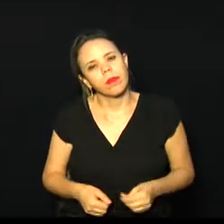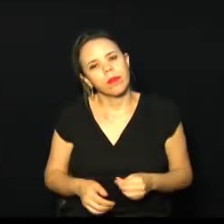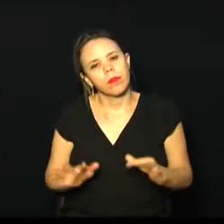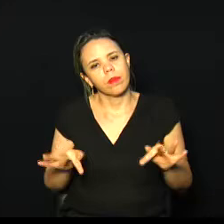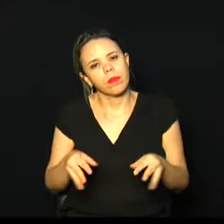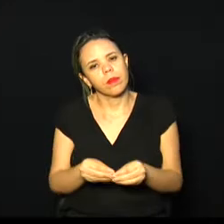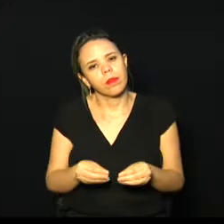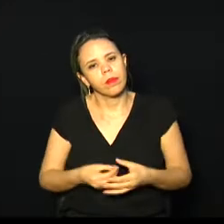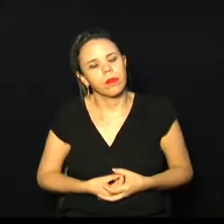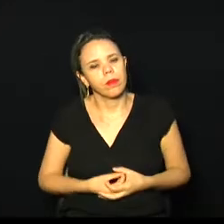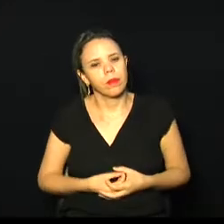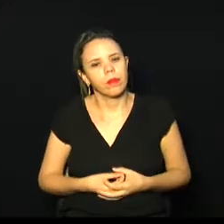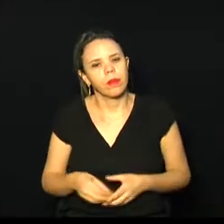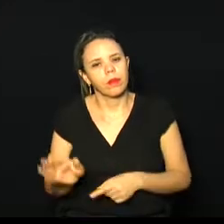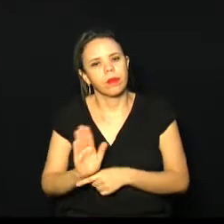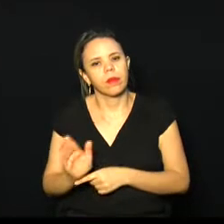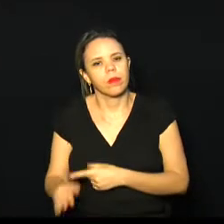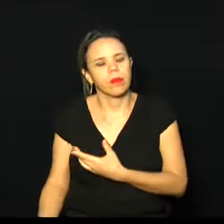finalizar com um vídeo.